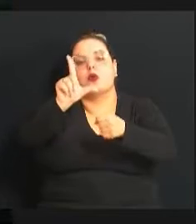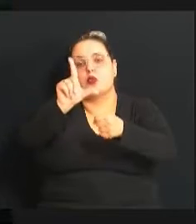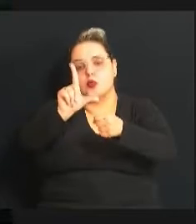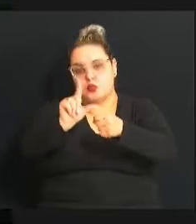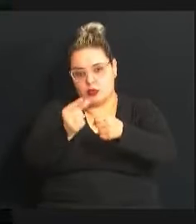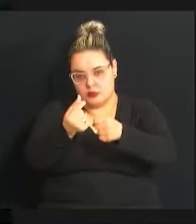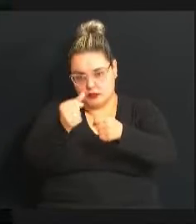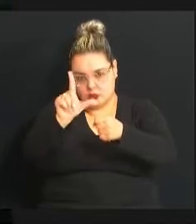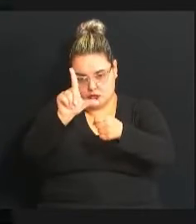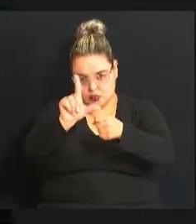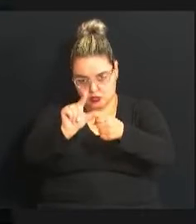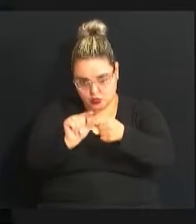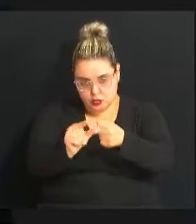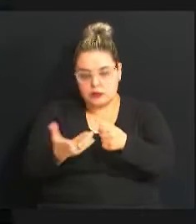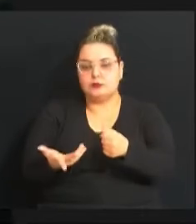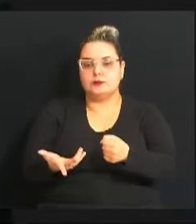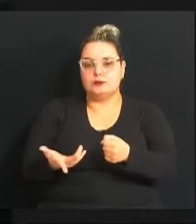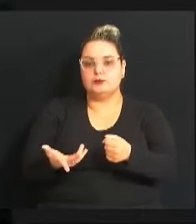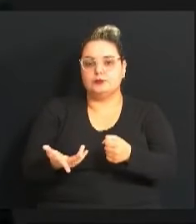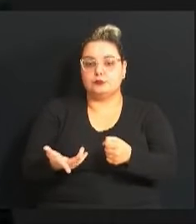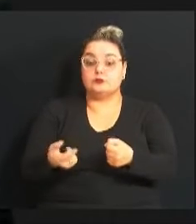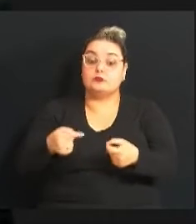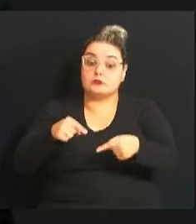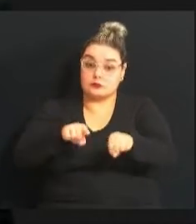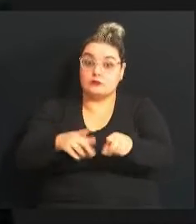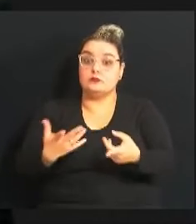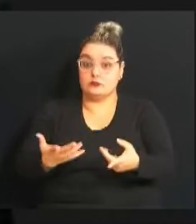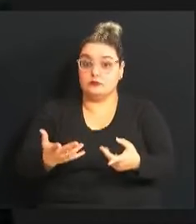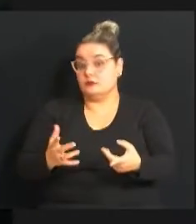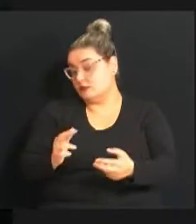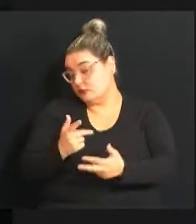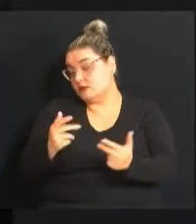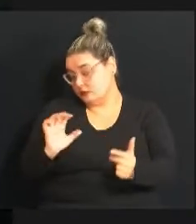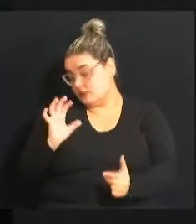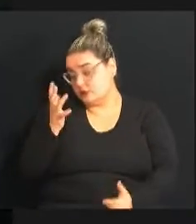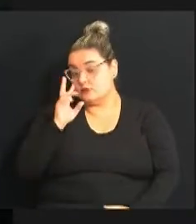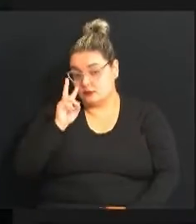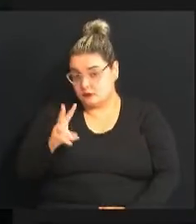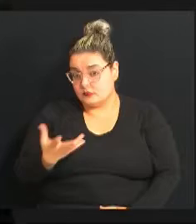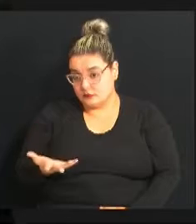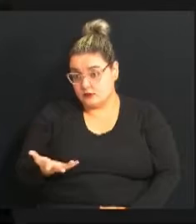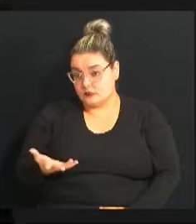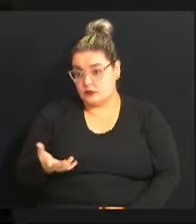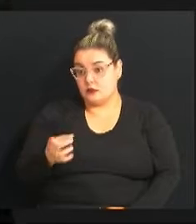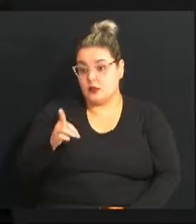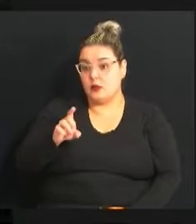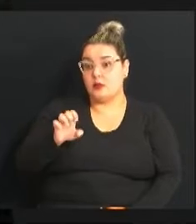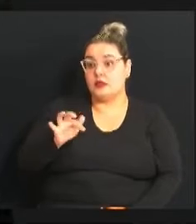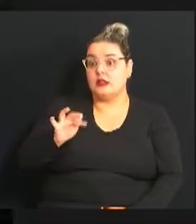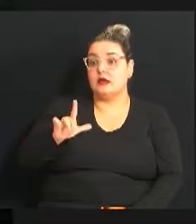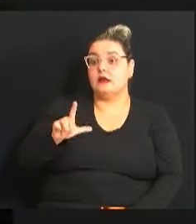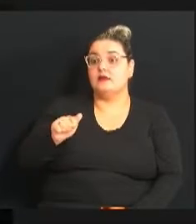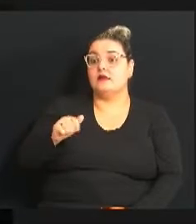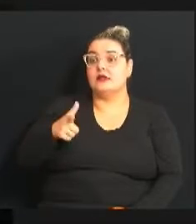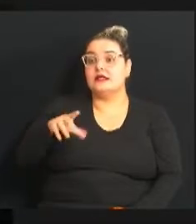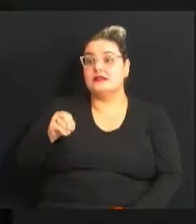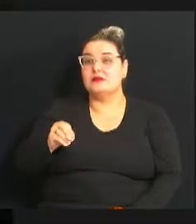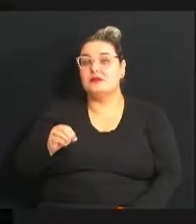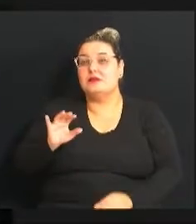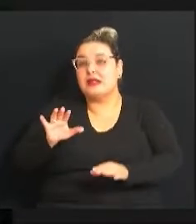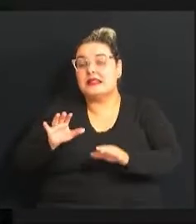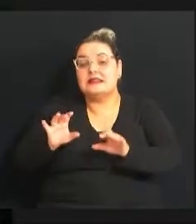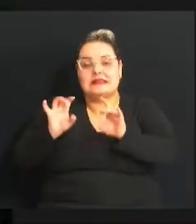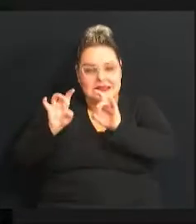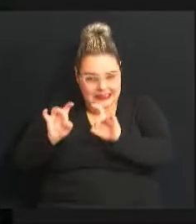significativa nas últimas semanas e provocasse esse fenômeno que a gente está vendo, né, de uma deflação, mas, novamente, isso é muito pontual, porque o preço